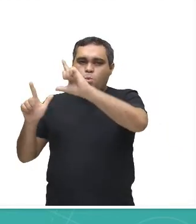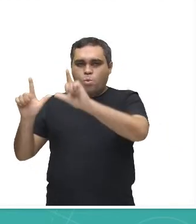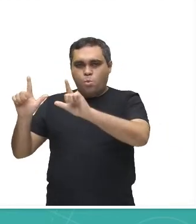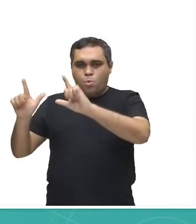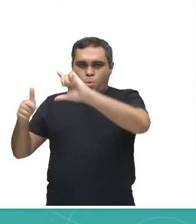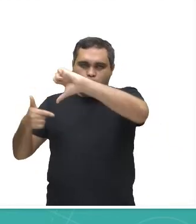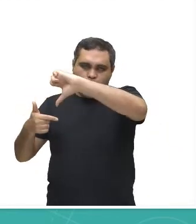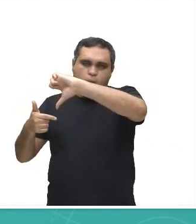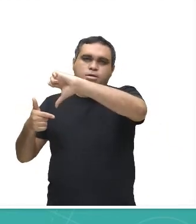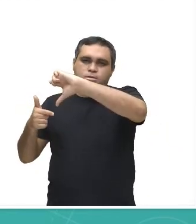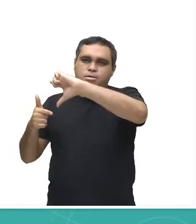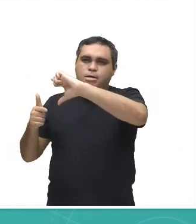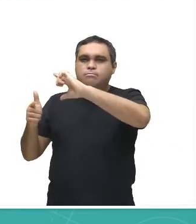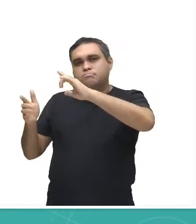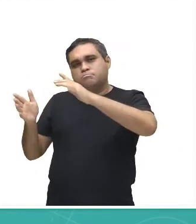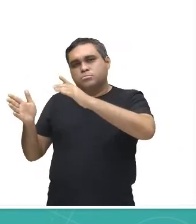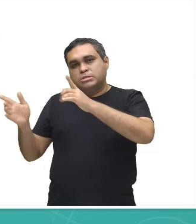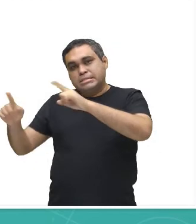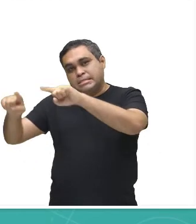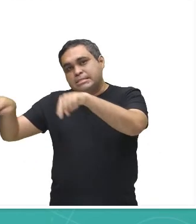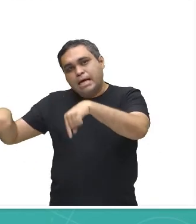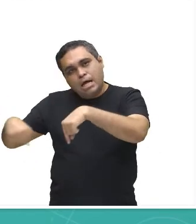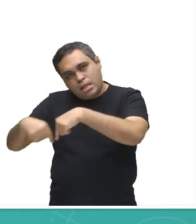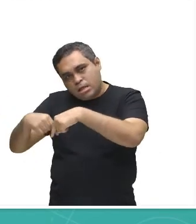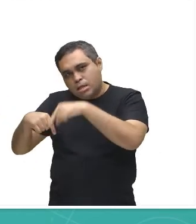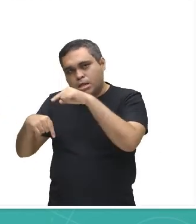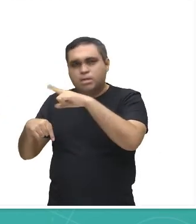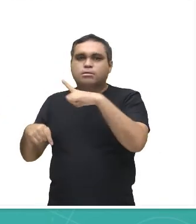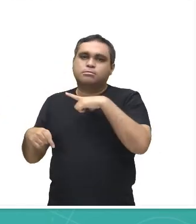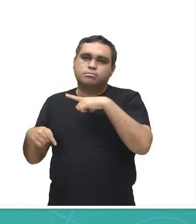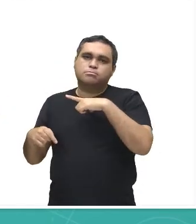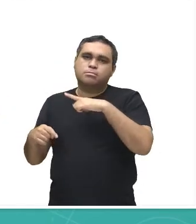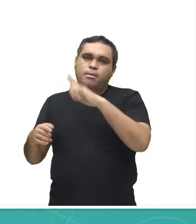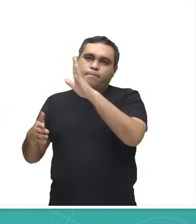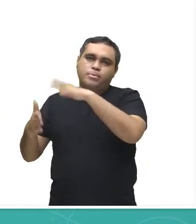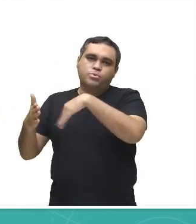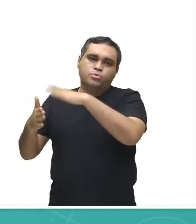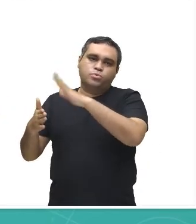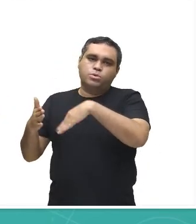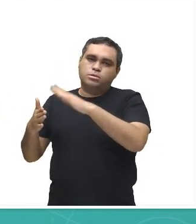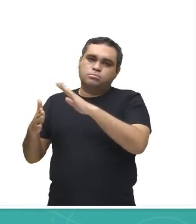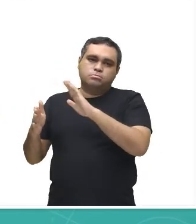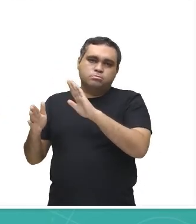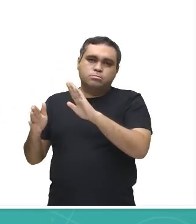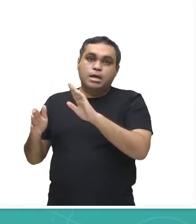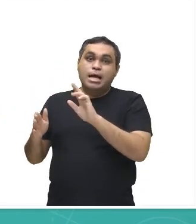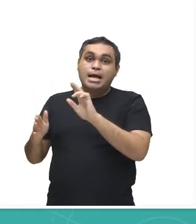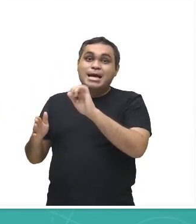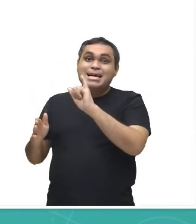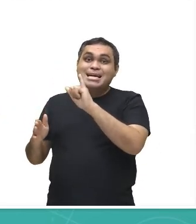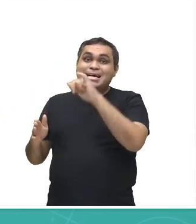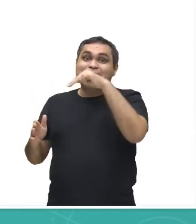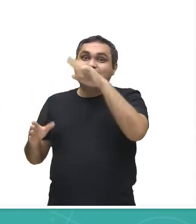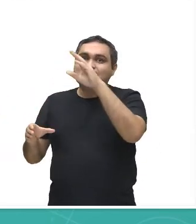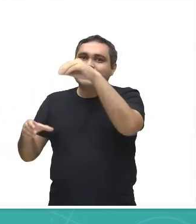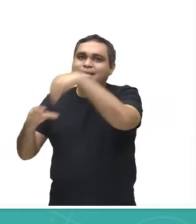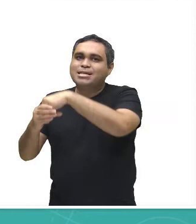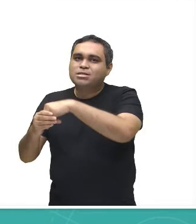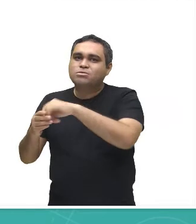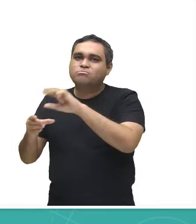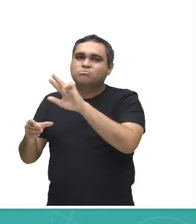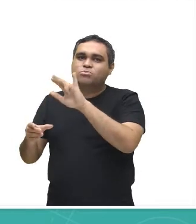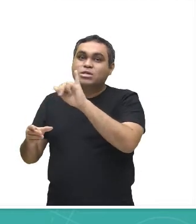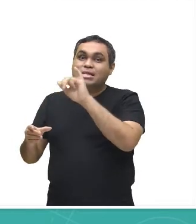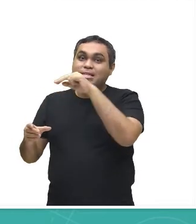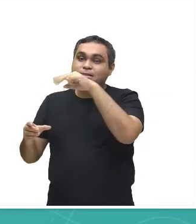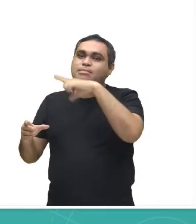naquela sala, ok? Então, aqui é algo específico dentro de uma área, tá bom?